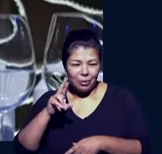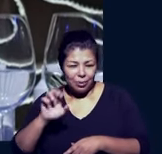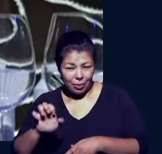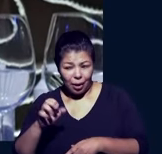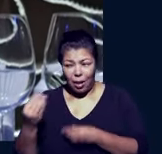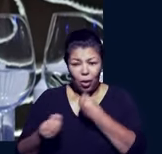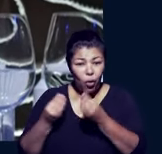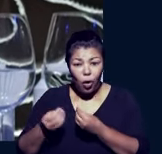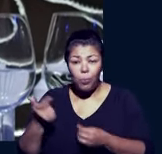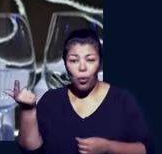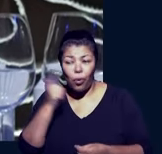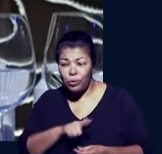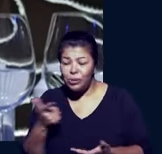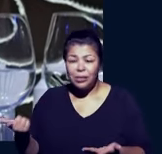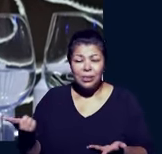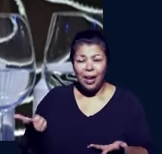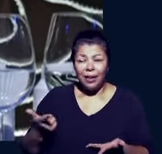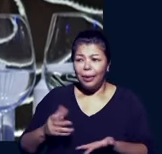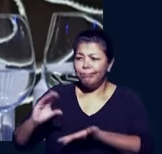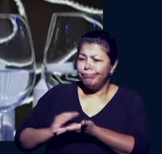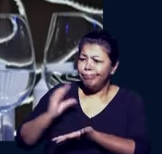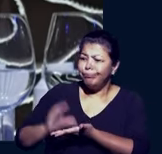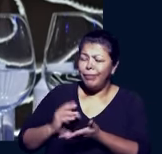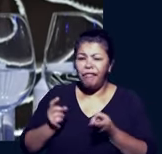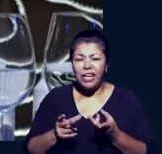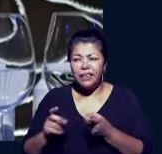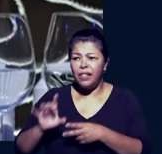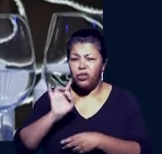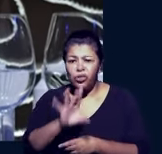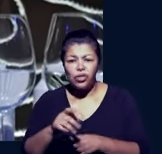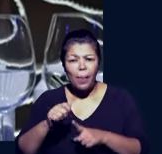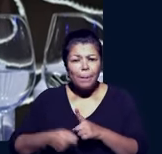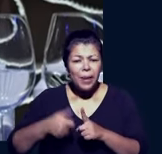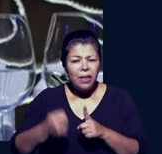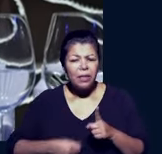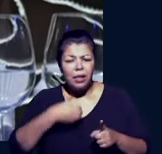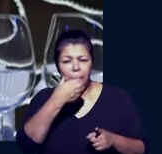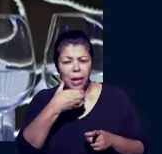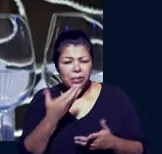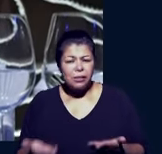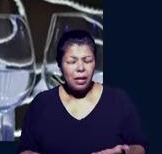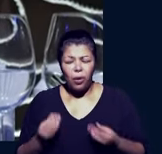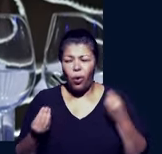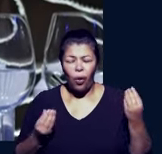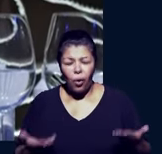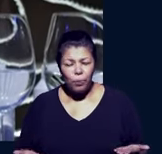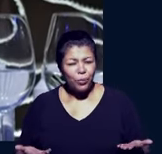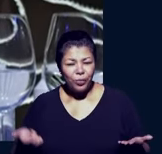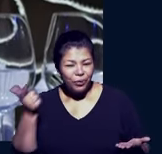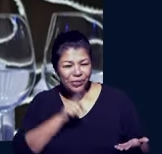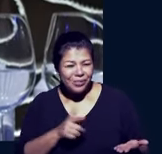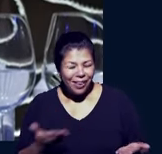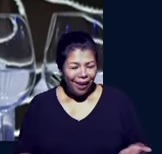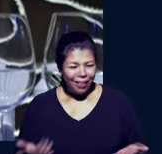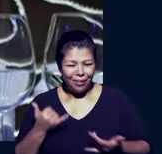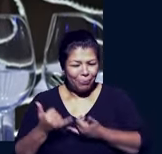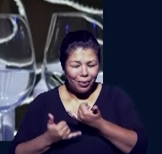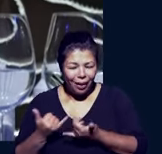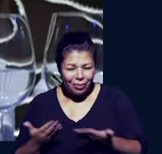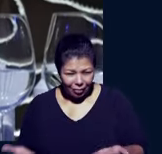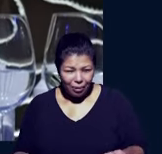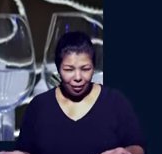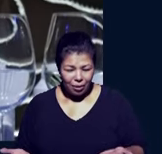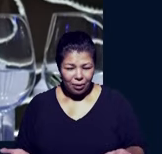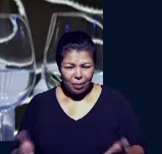ano Mas é uma é uma discussão séria é uma discussão porque ess esse dinheiro tá saindo do Sul e Sudeste indo pro